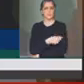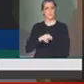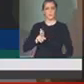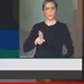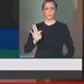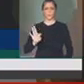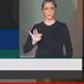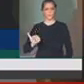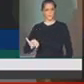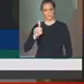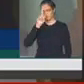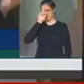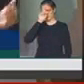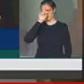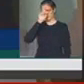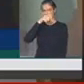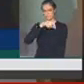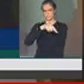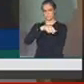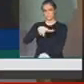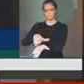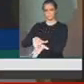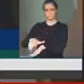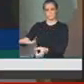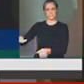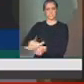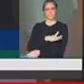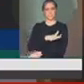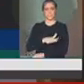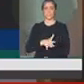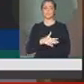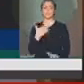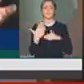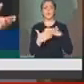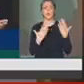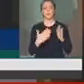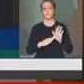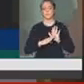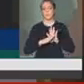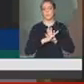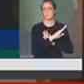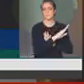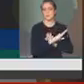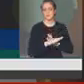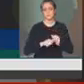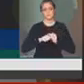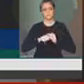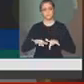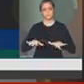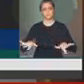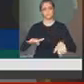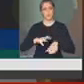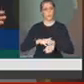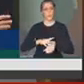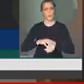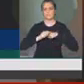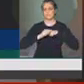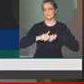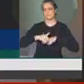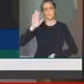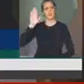estão enchendo, o número de mortos está crescendo, o número de pessoas infectadas está crescendo e